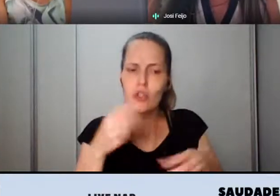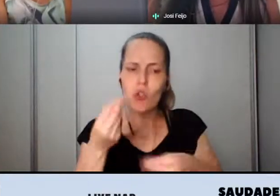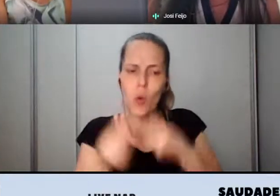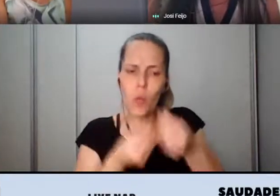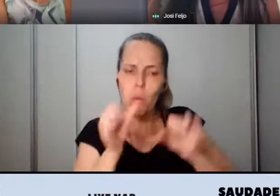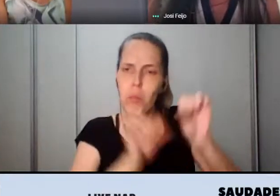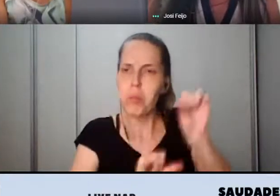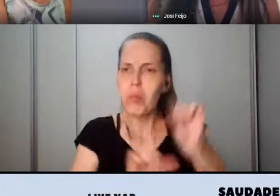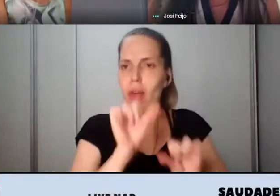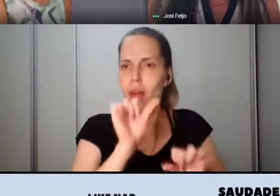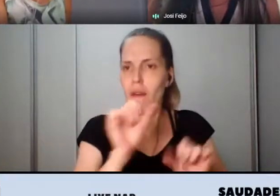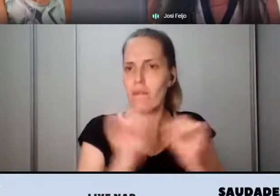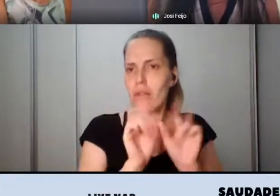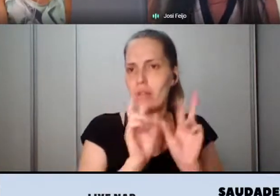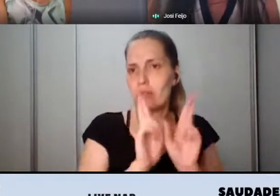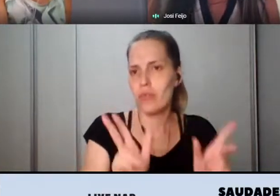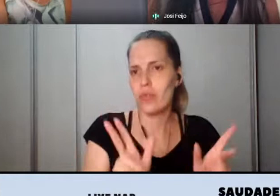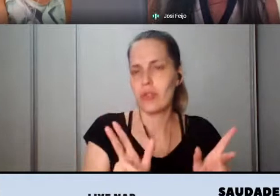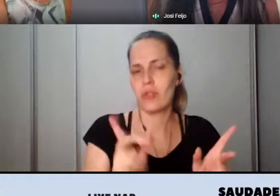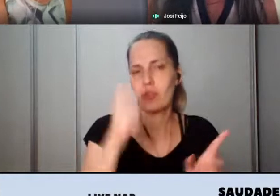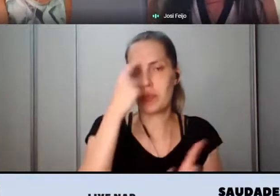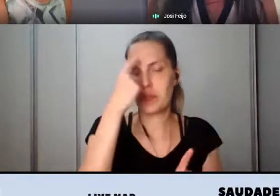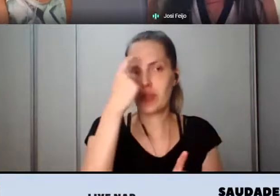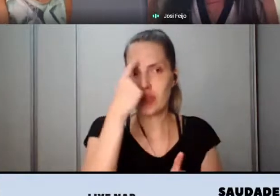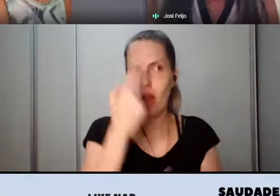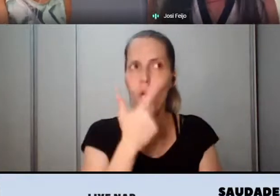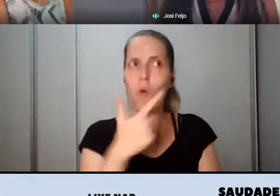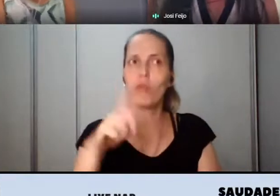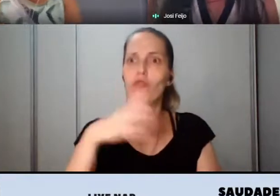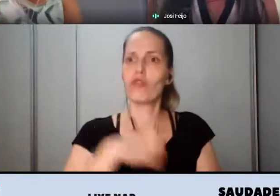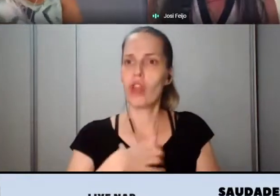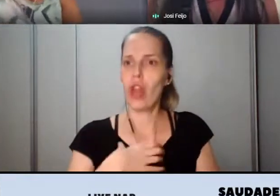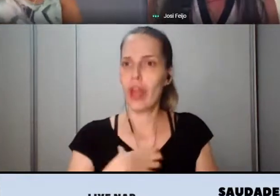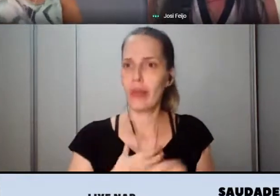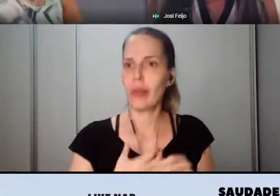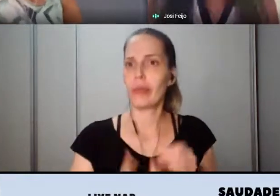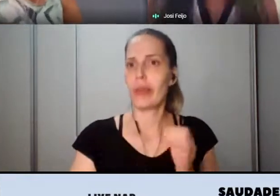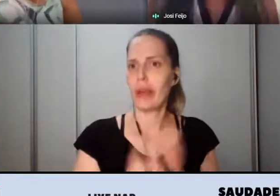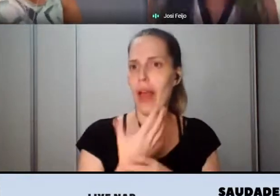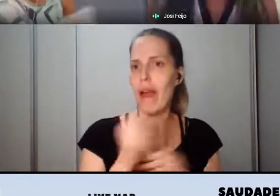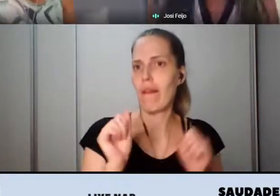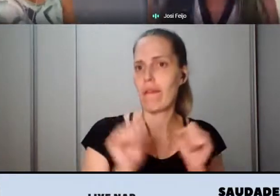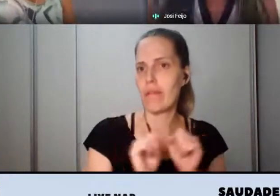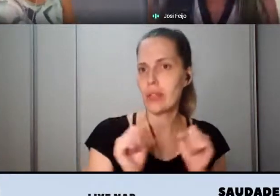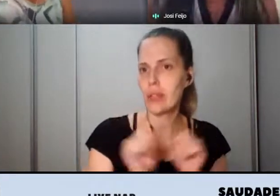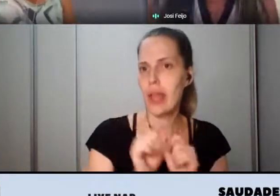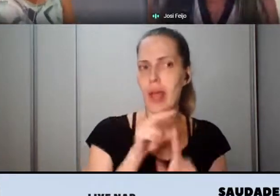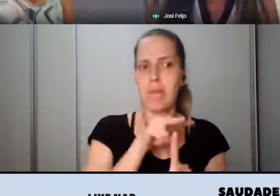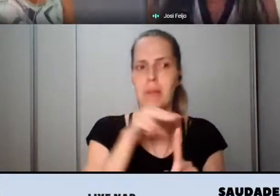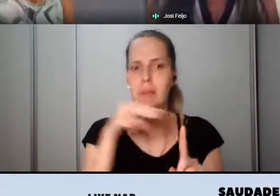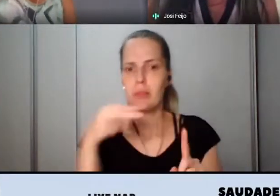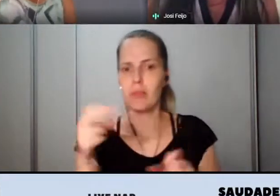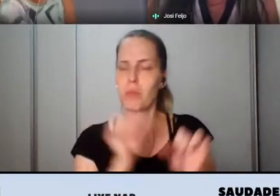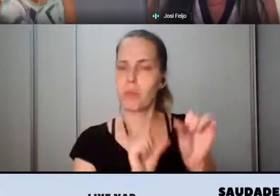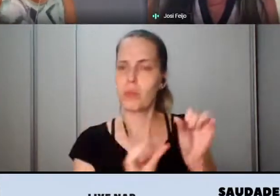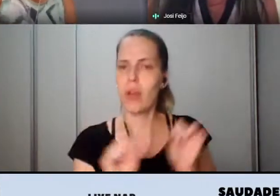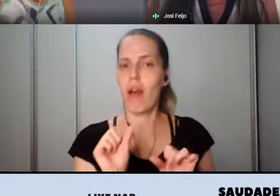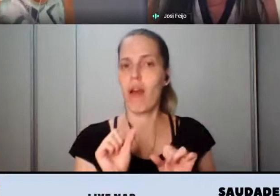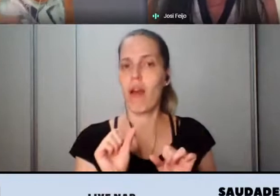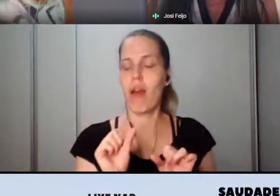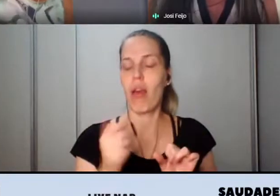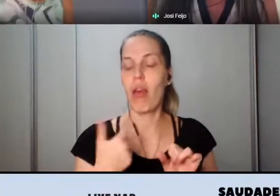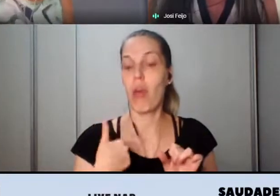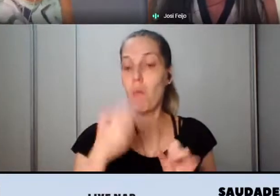possibilidades, outras formas de fazer, outras perspectivas, né? E nesse sentido, assim, eu acho muito rico,